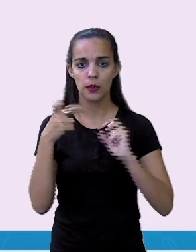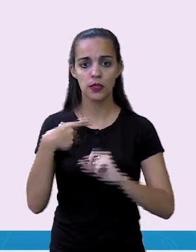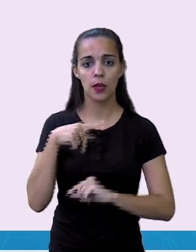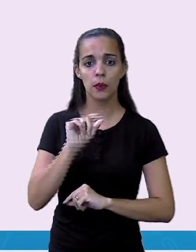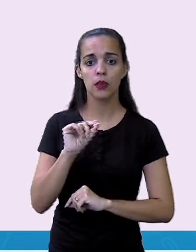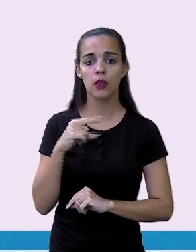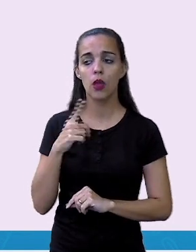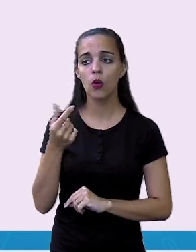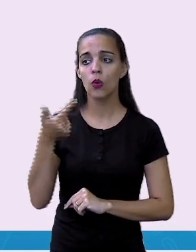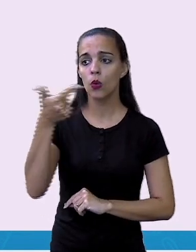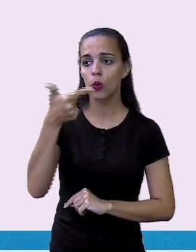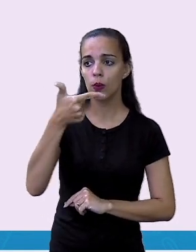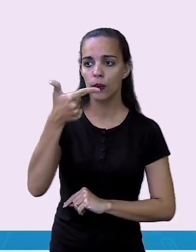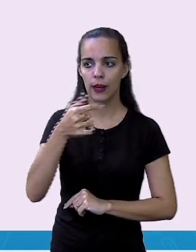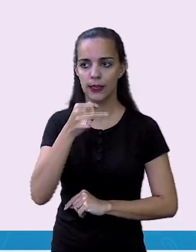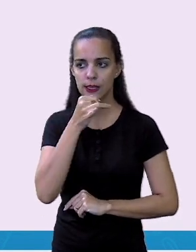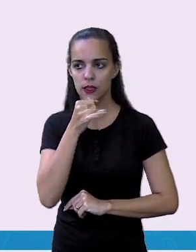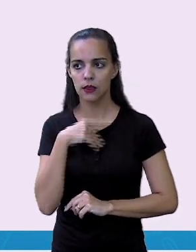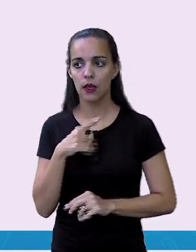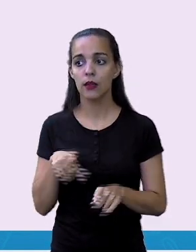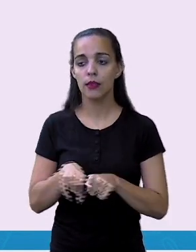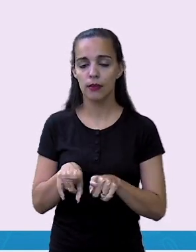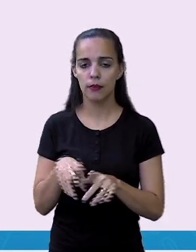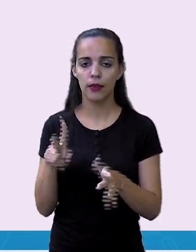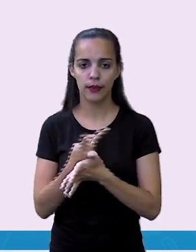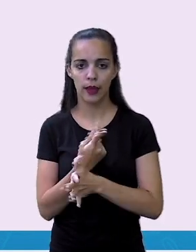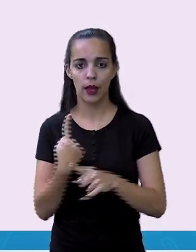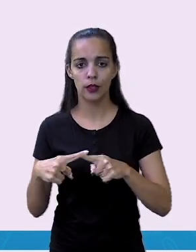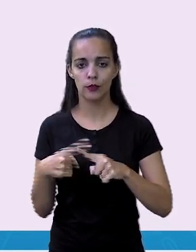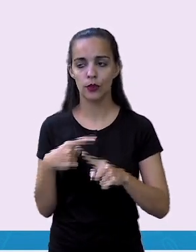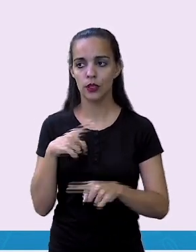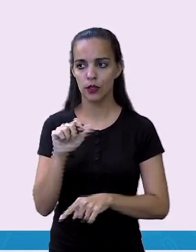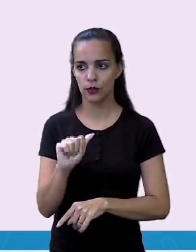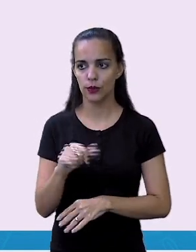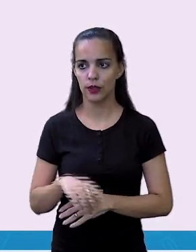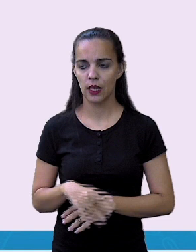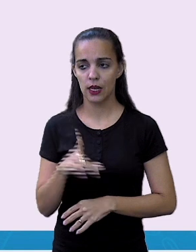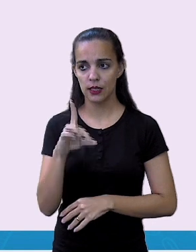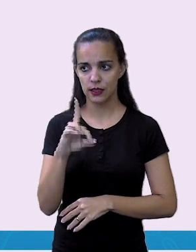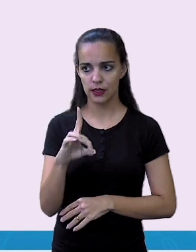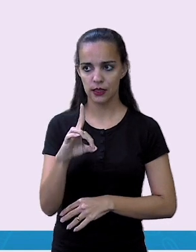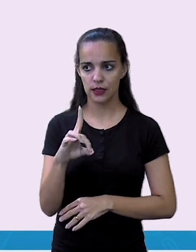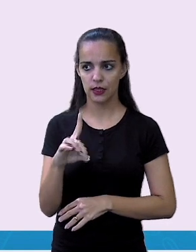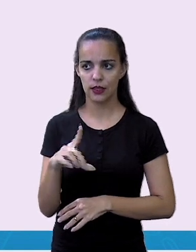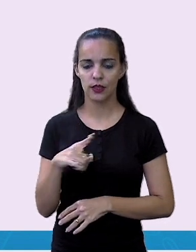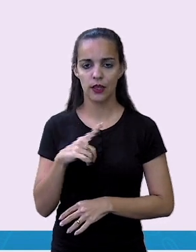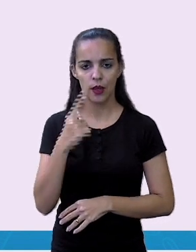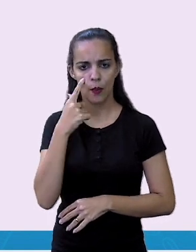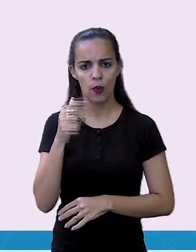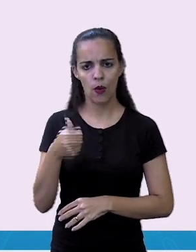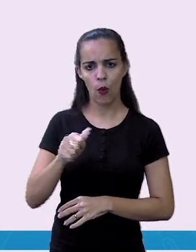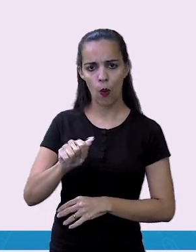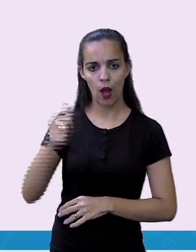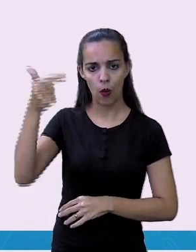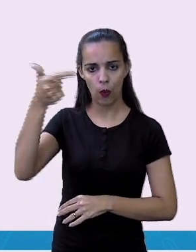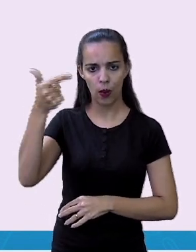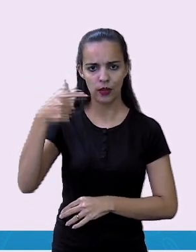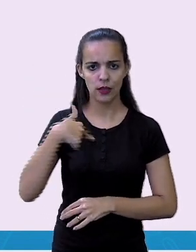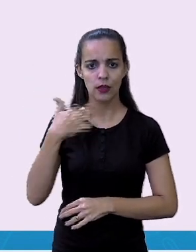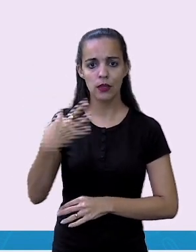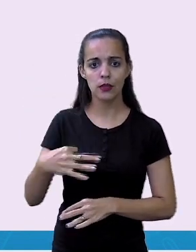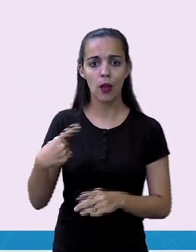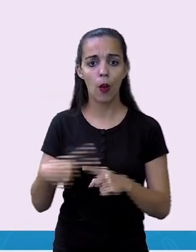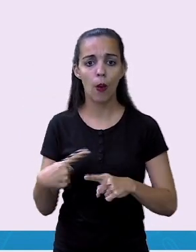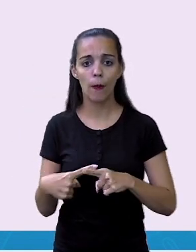está errado, que está faltando o termo do meio. Aqui também, porque quando